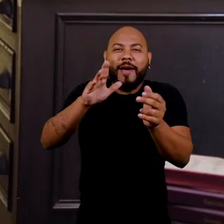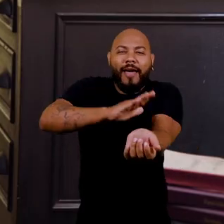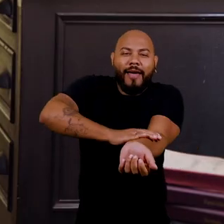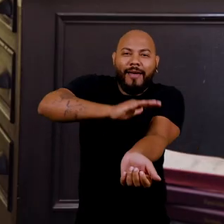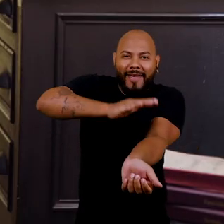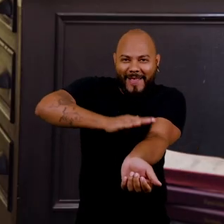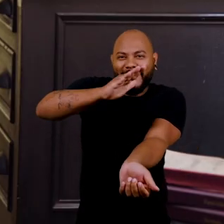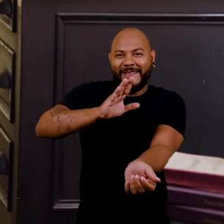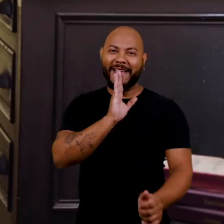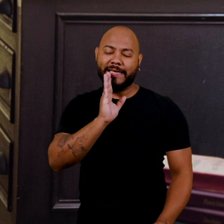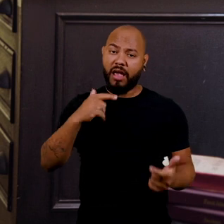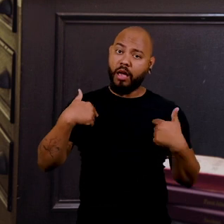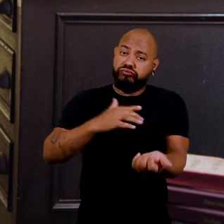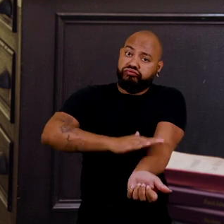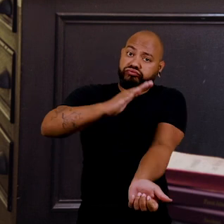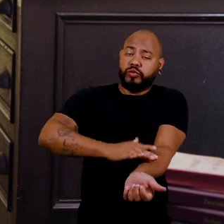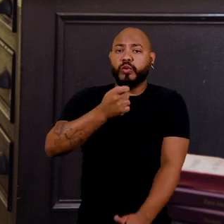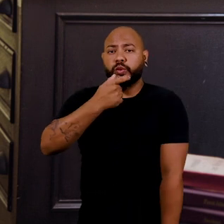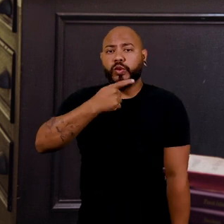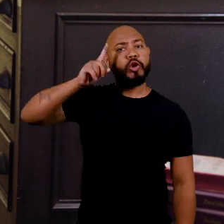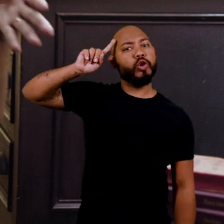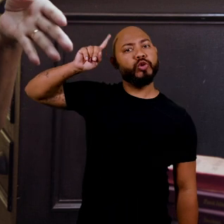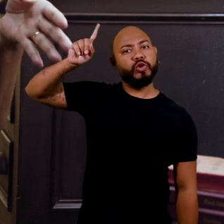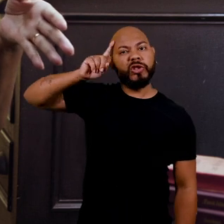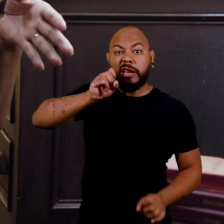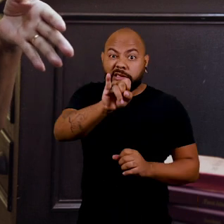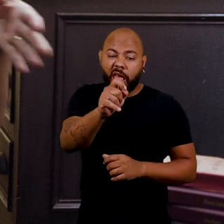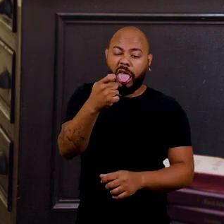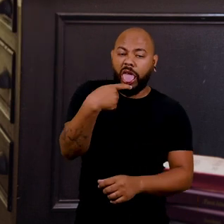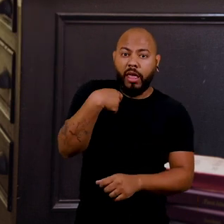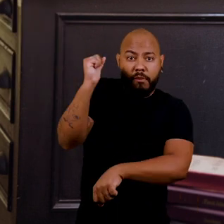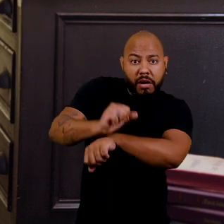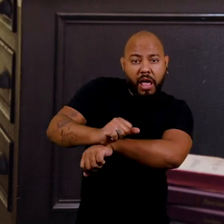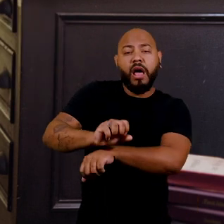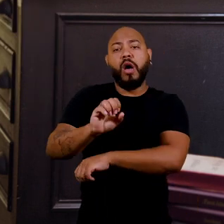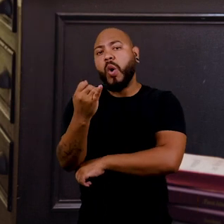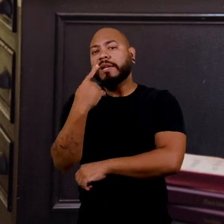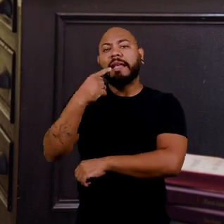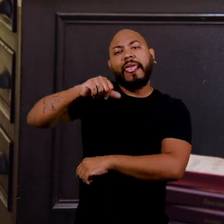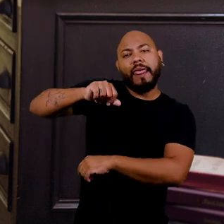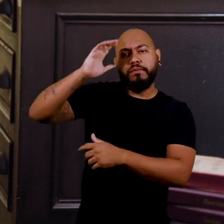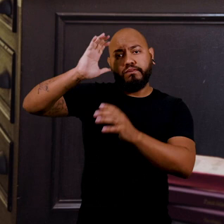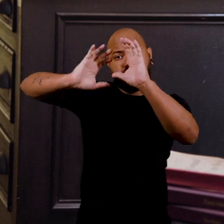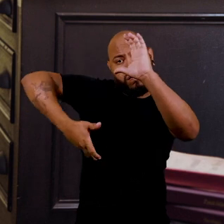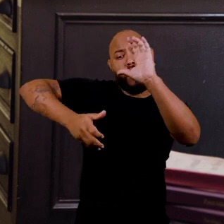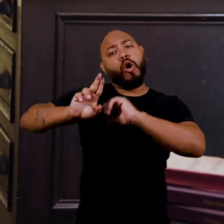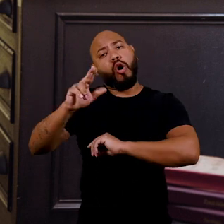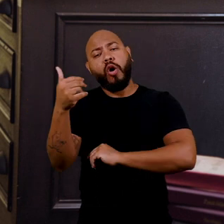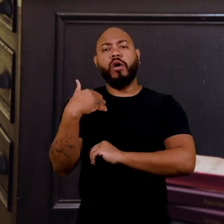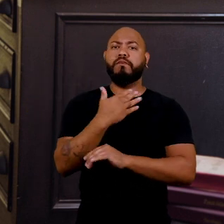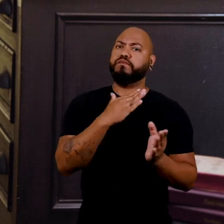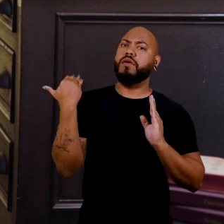hipertensão. Eu sou hipertensa. Eu não tomo remédio todo dia para controlar minha pressão? Se eu não parar de tomar meu remédio de pressão, eu vou morrer. Eu posso ter um AVC, se eu comer uma coisa mais